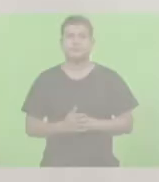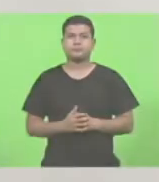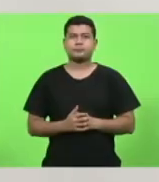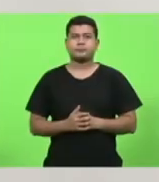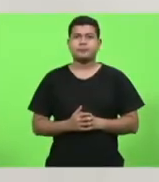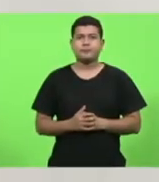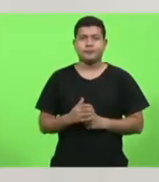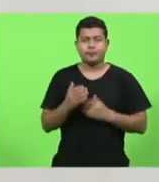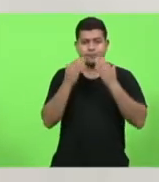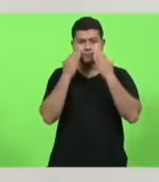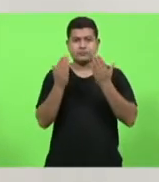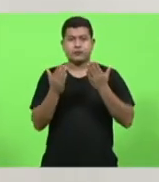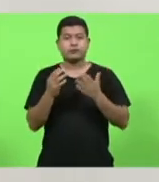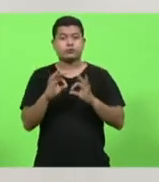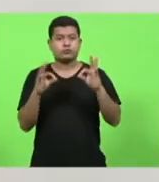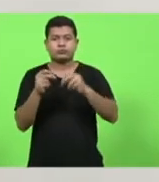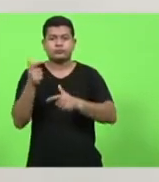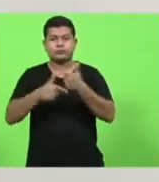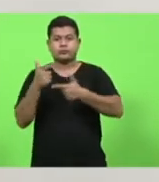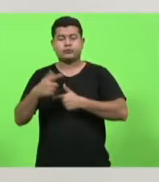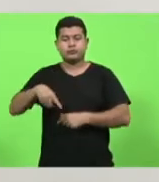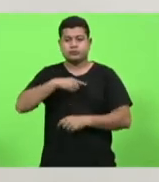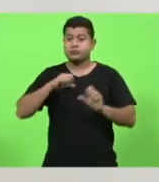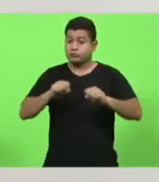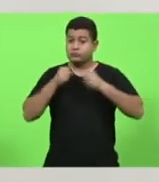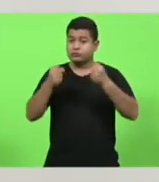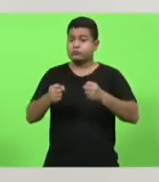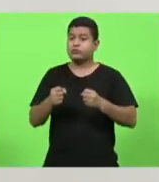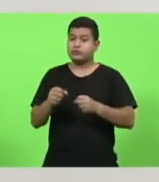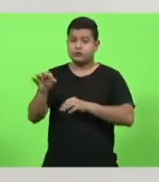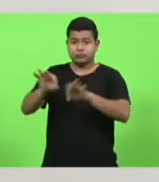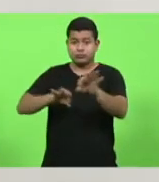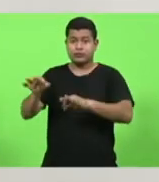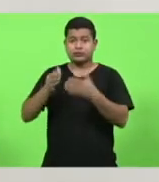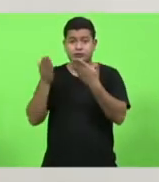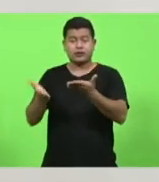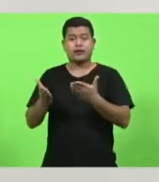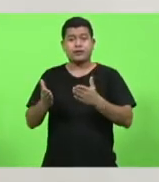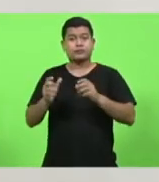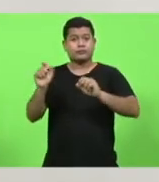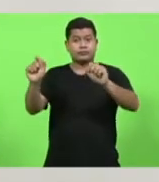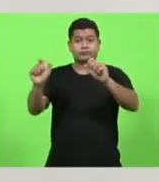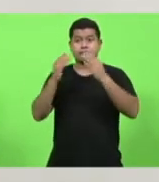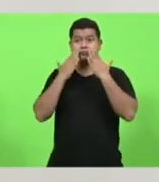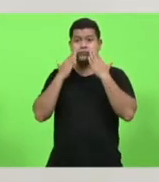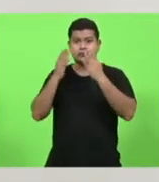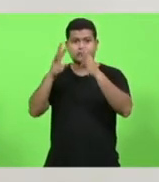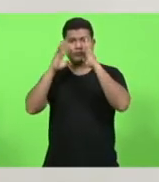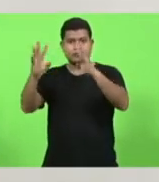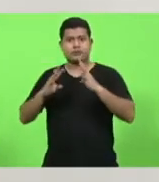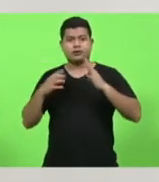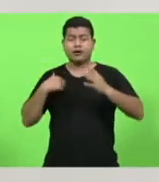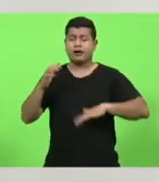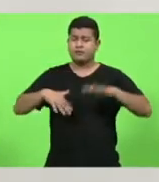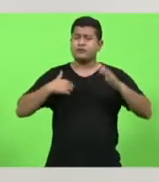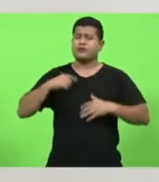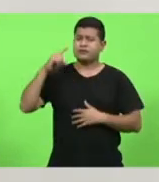mostrando de todo o trabalho que a gente vem procurando fazer, chamando atenção. Às vezes é um trabalho cansativo, às vezes a gente fica